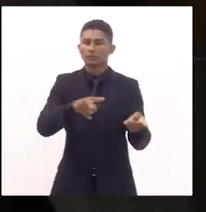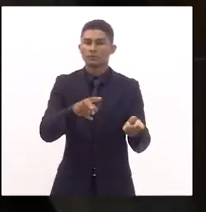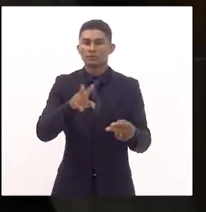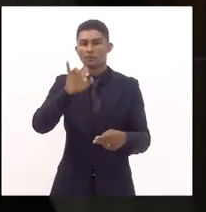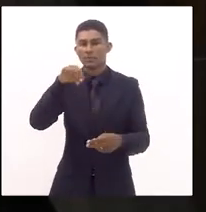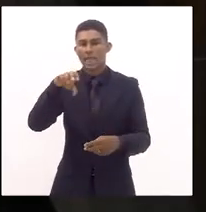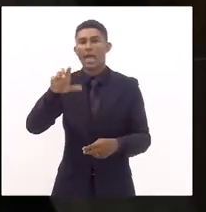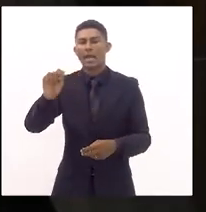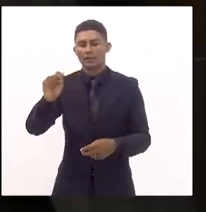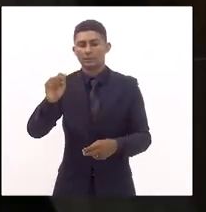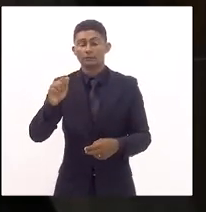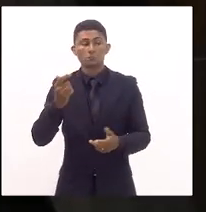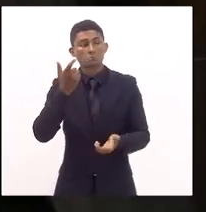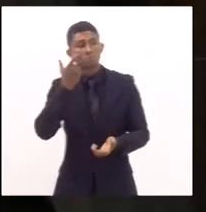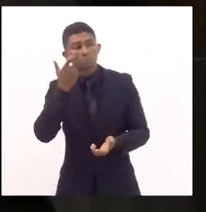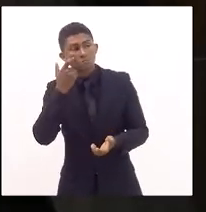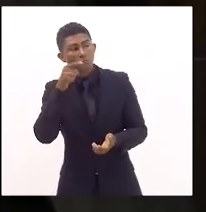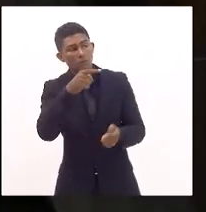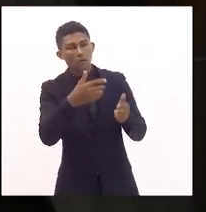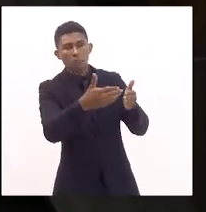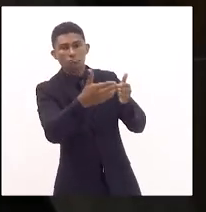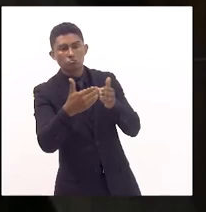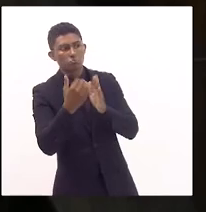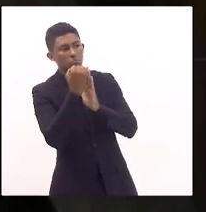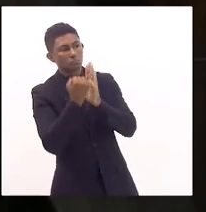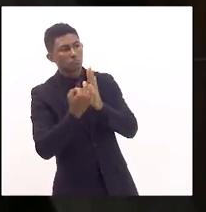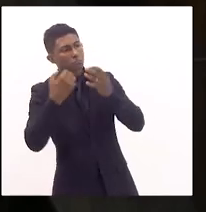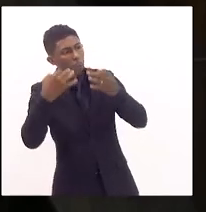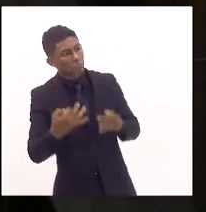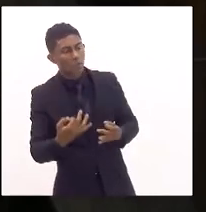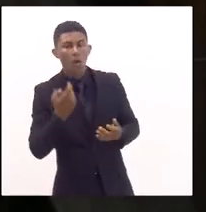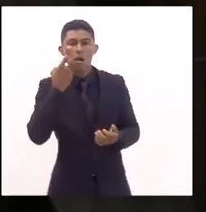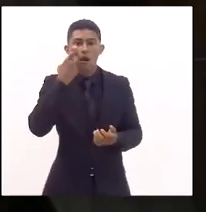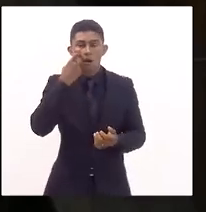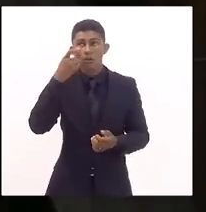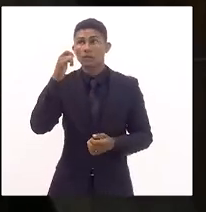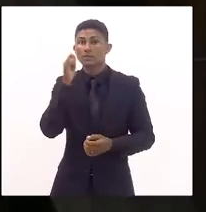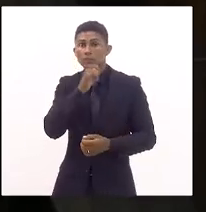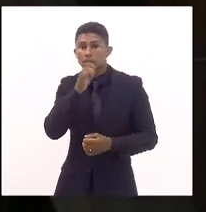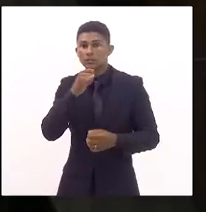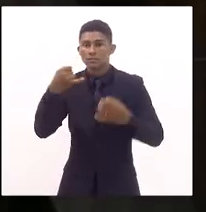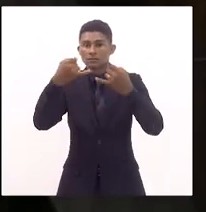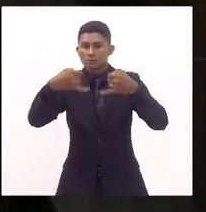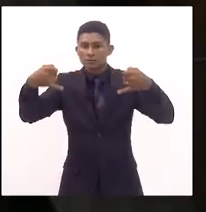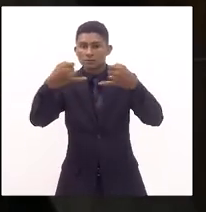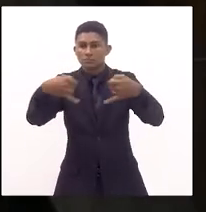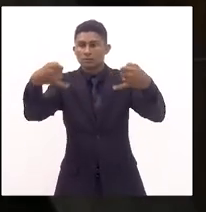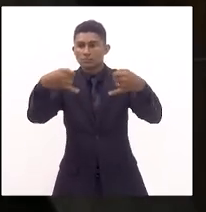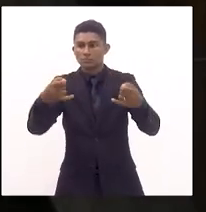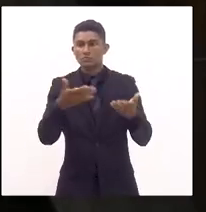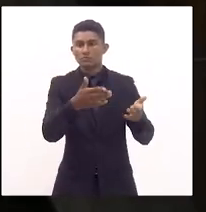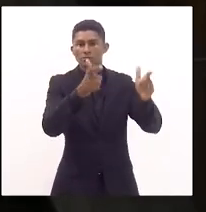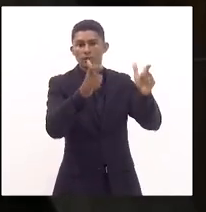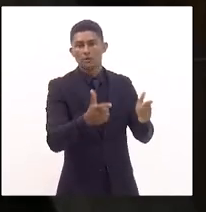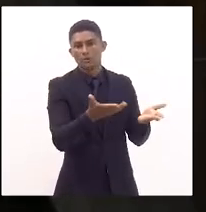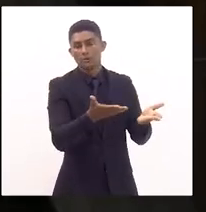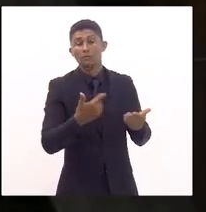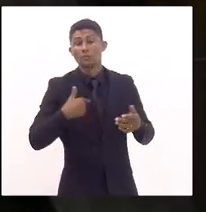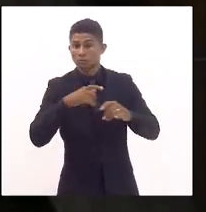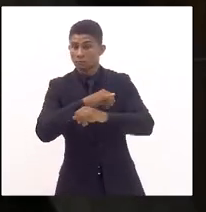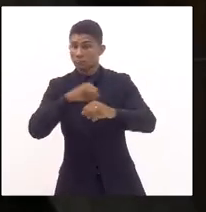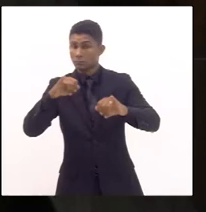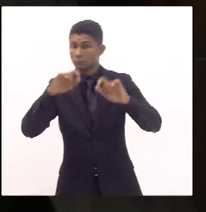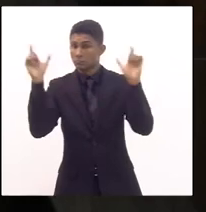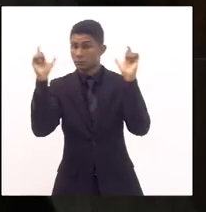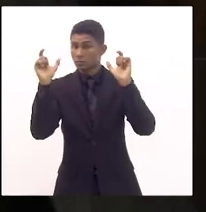modo que haja o licenciamento para a extensão de rede naquela localidade. Eu quero chamar a atenção que não